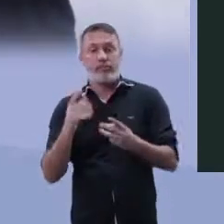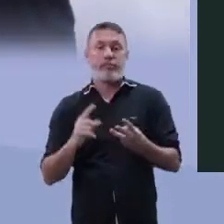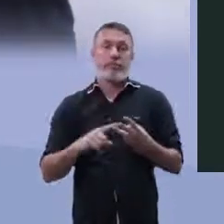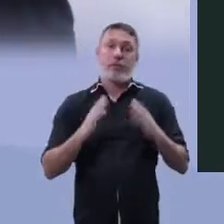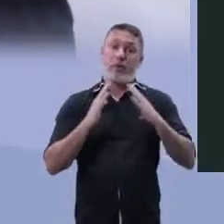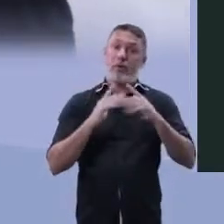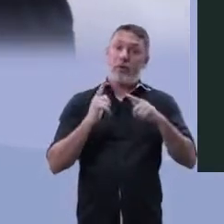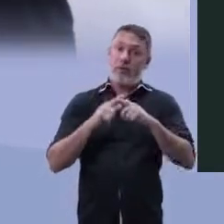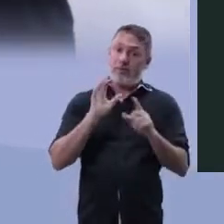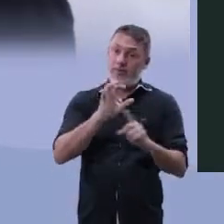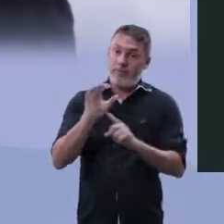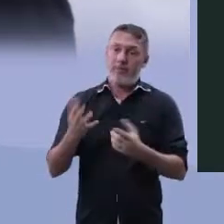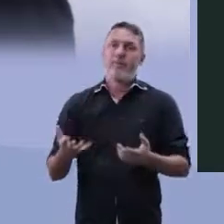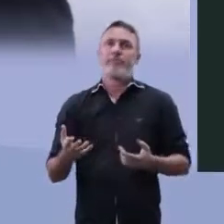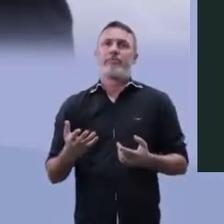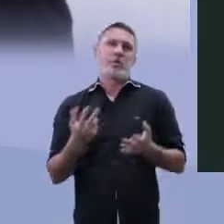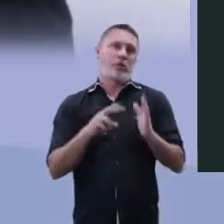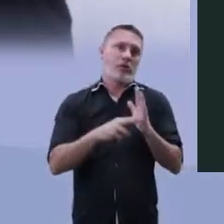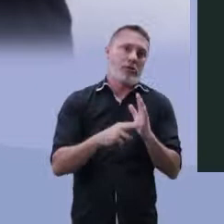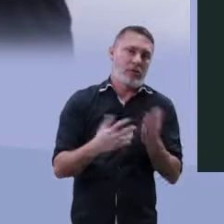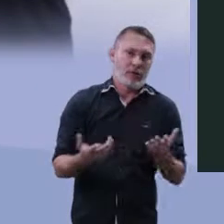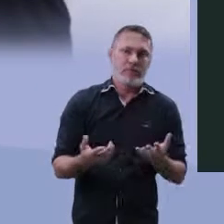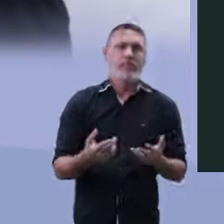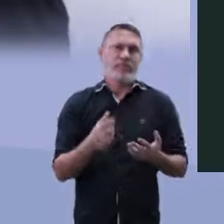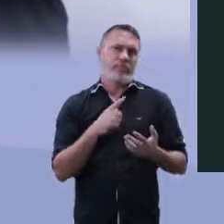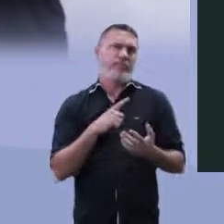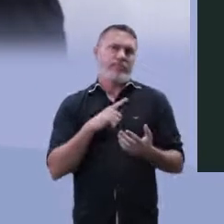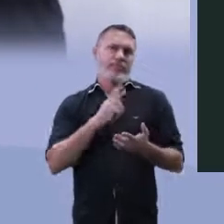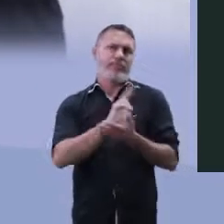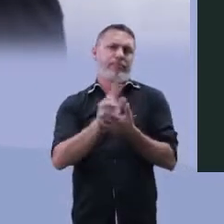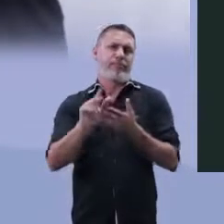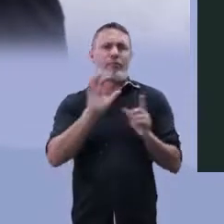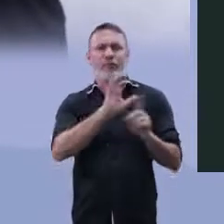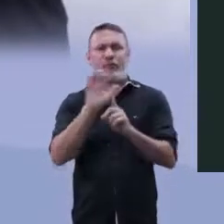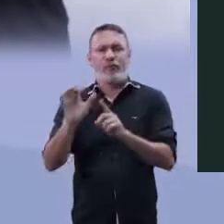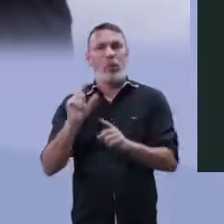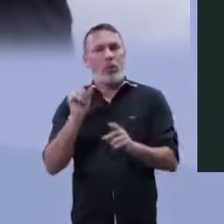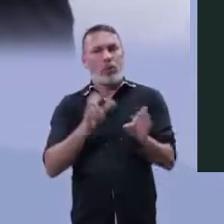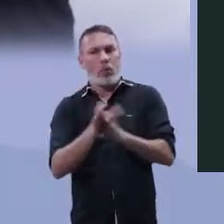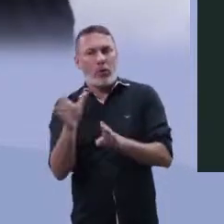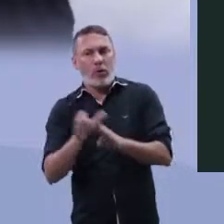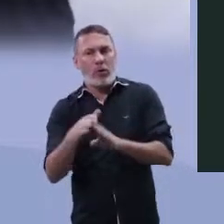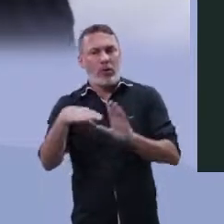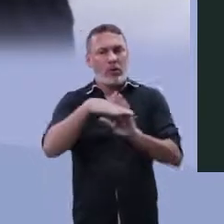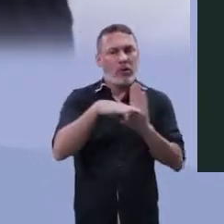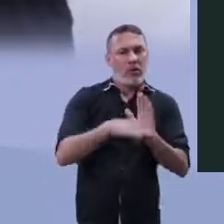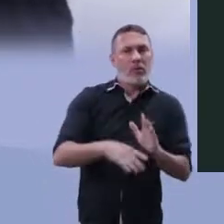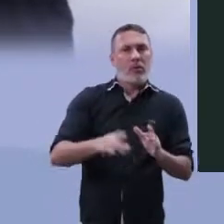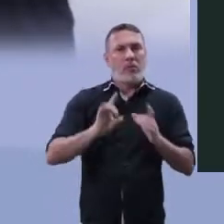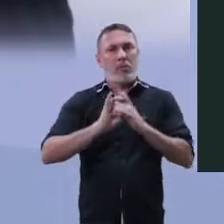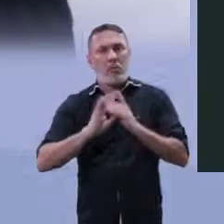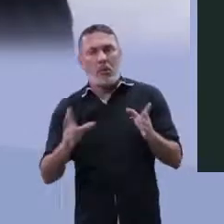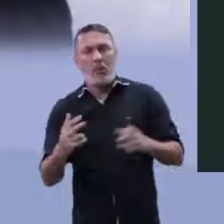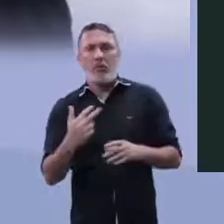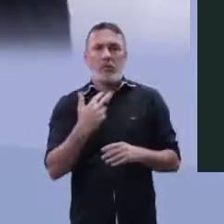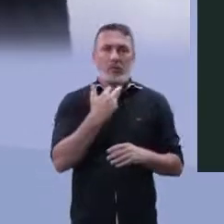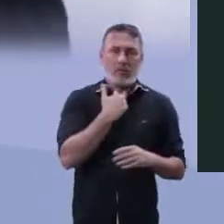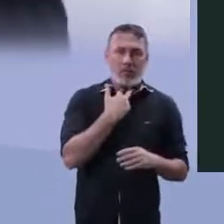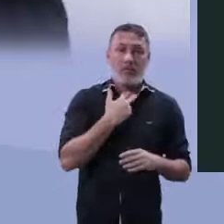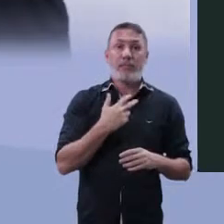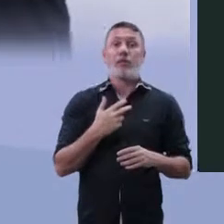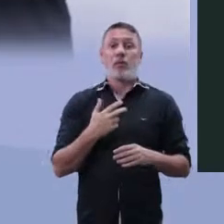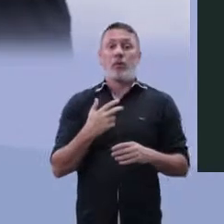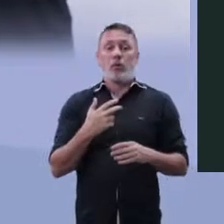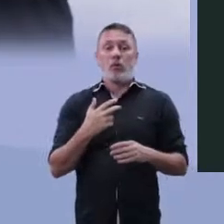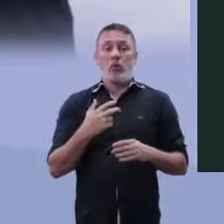exemplo, pelo Estado, pela escola, pela igreja, né, pelo sindicato,